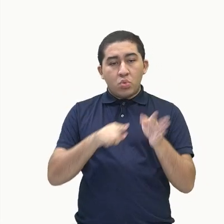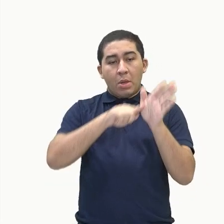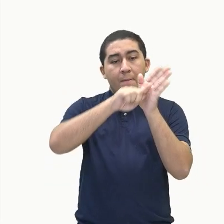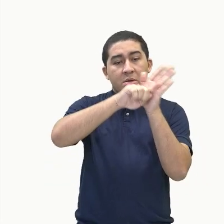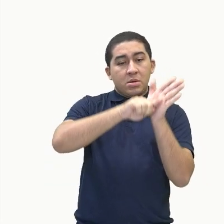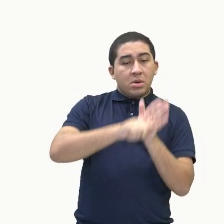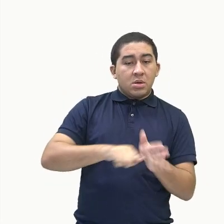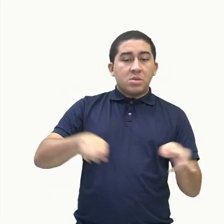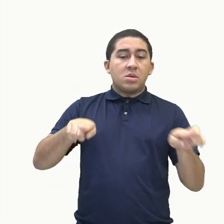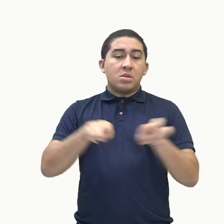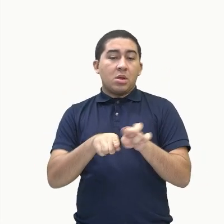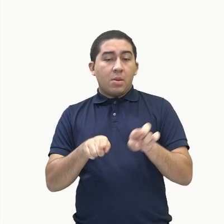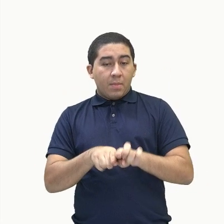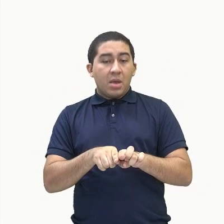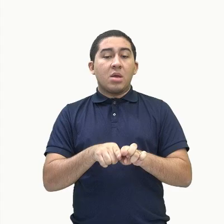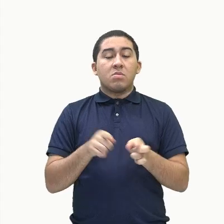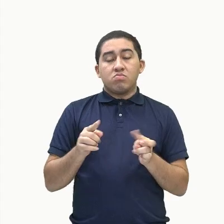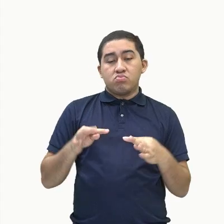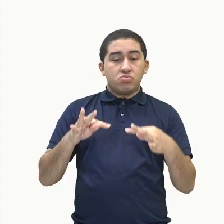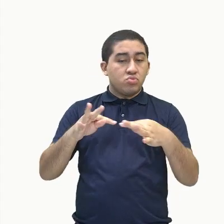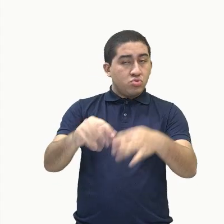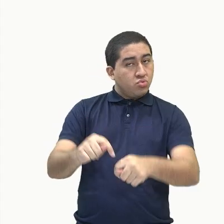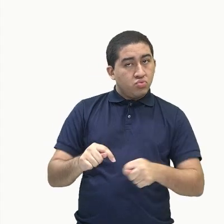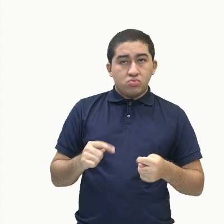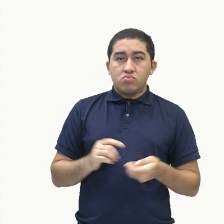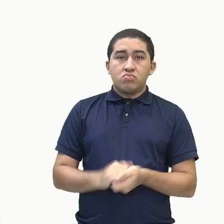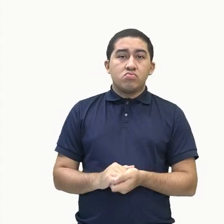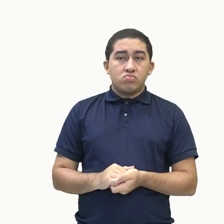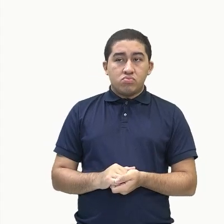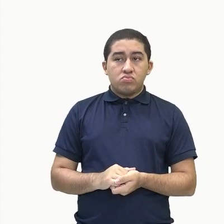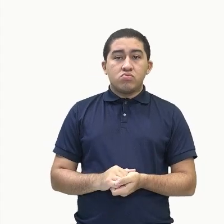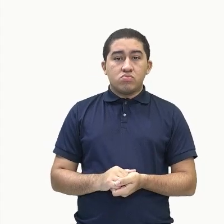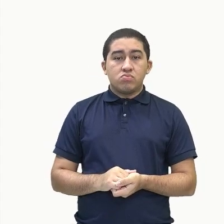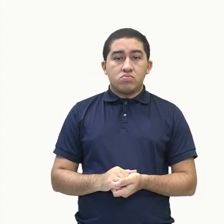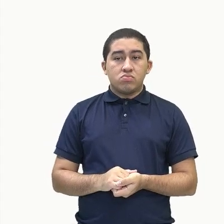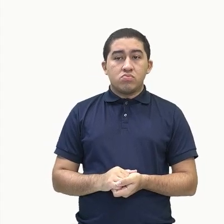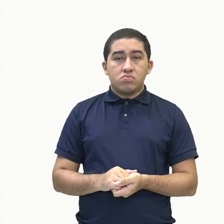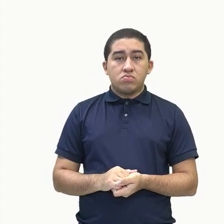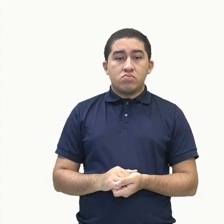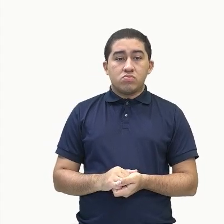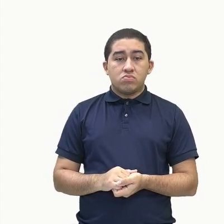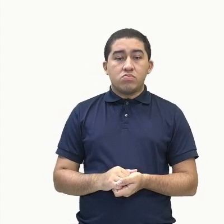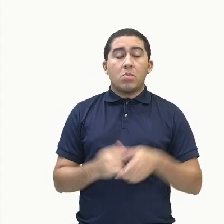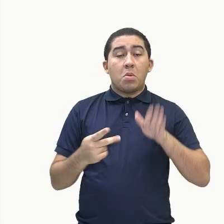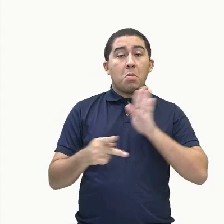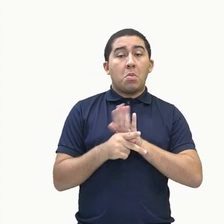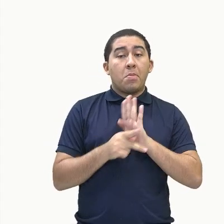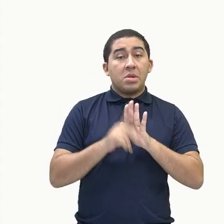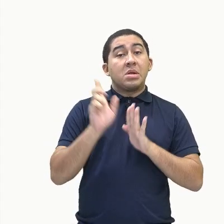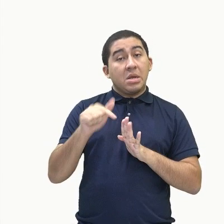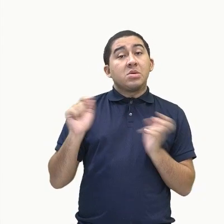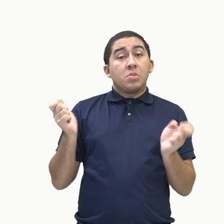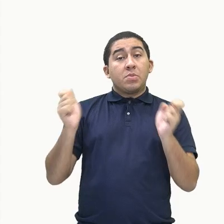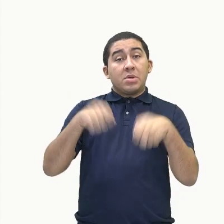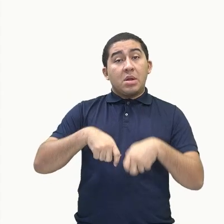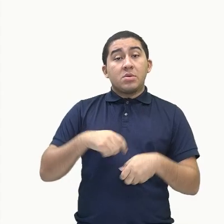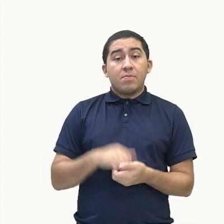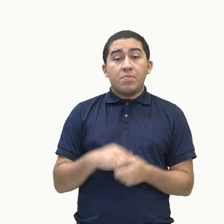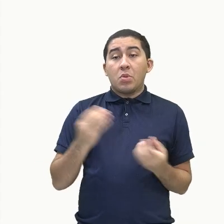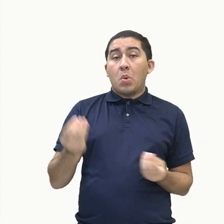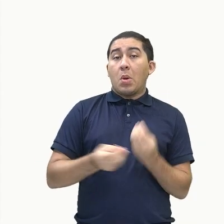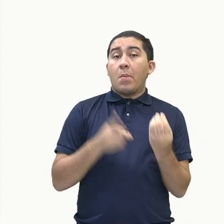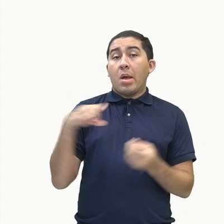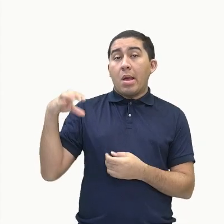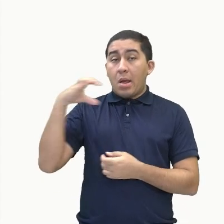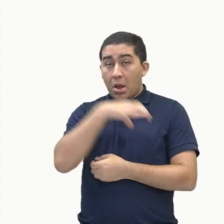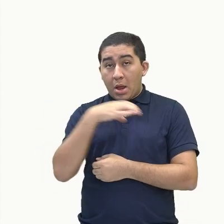as pesquisas, né? As informações e os tutoriais desta forma, de forma